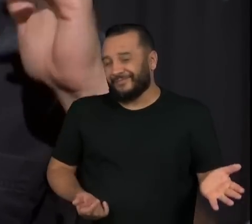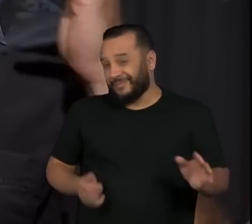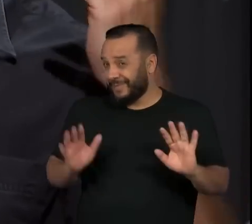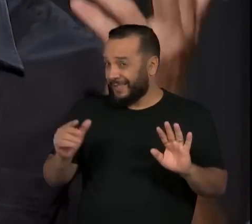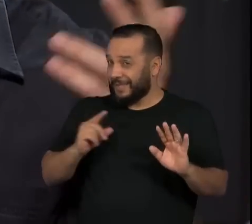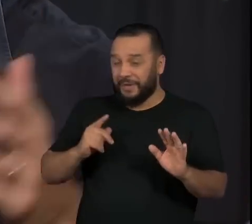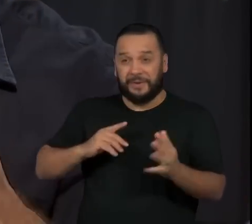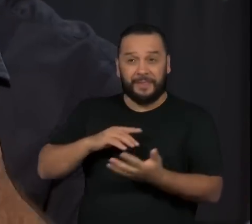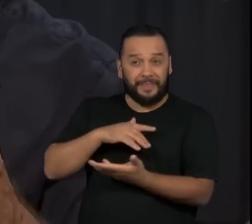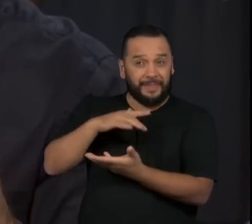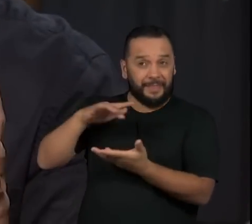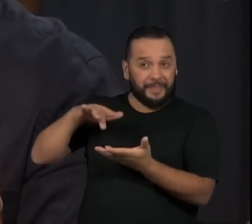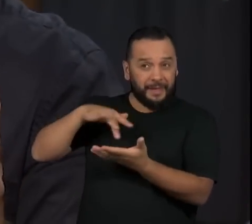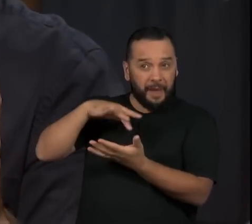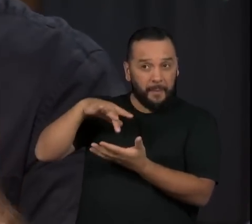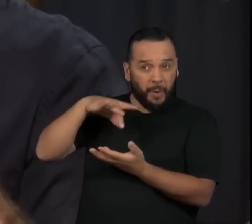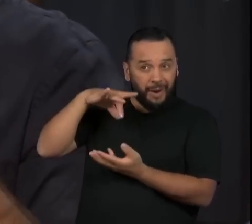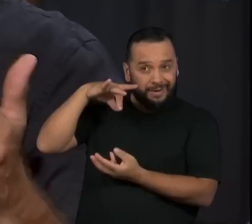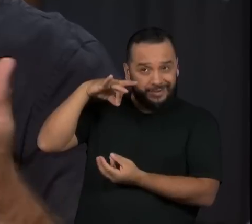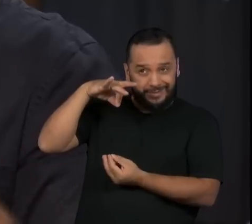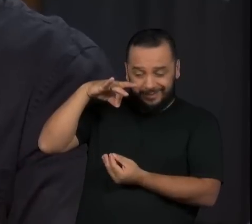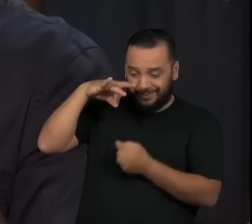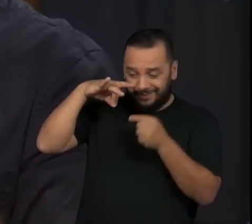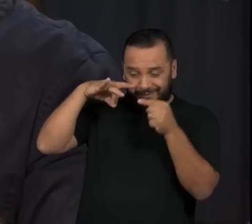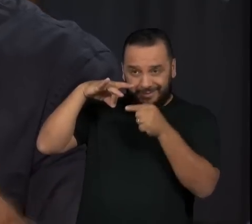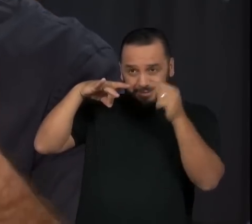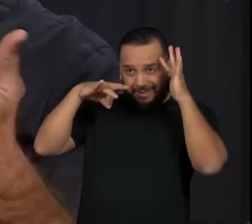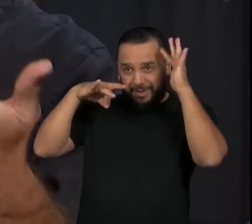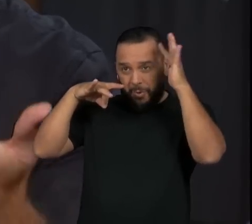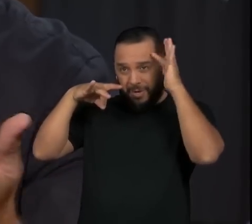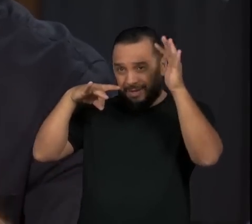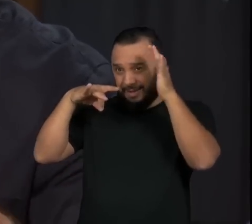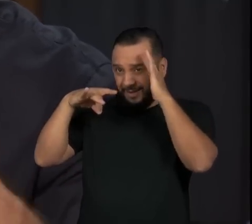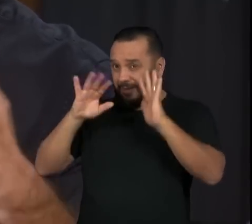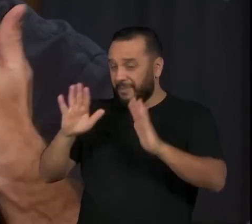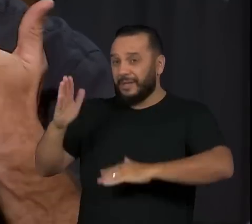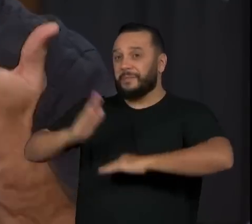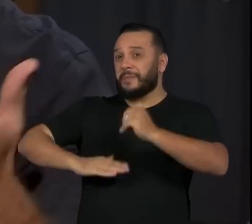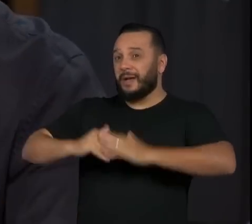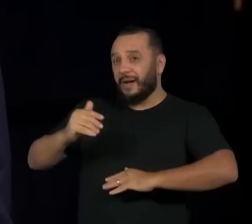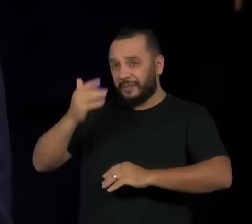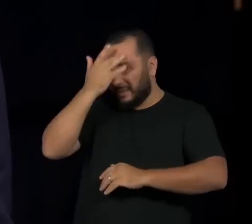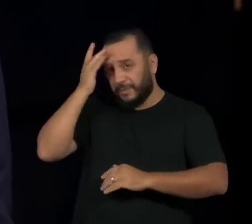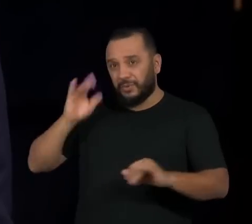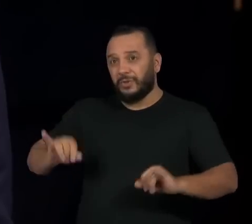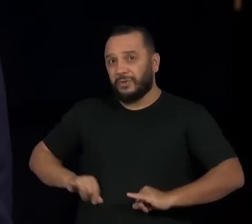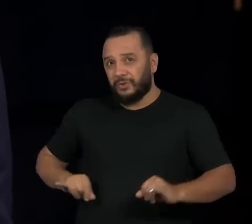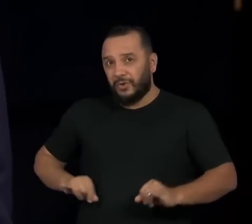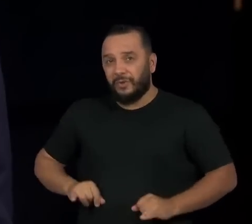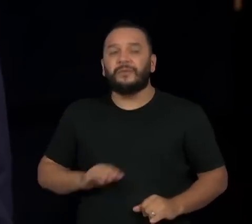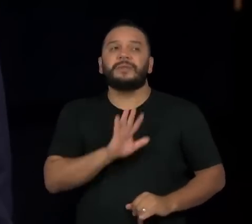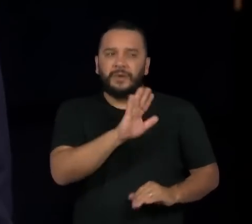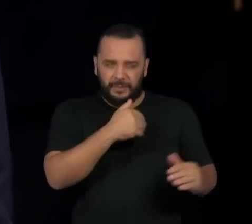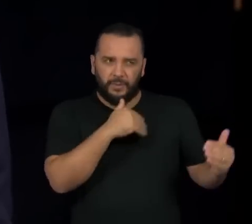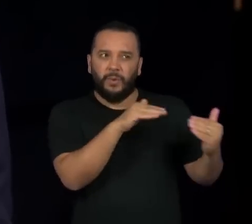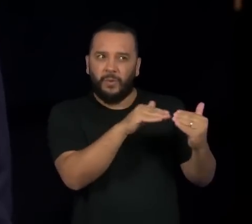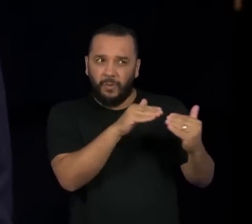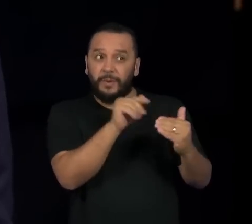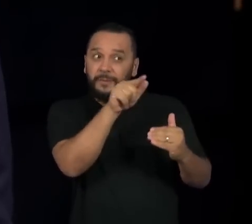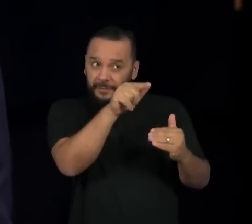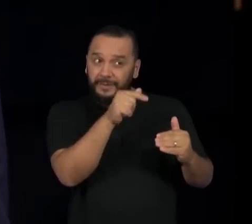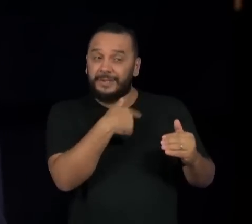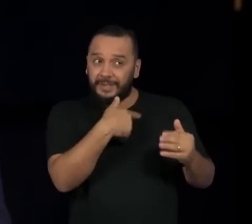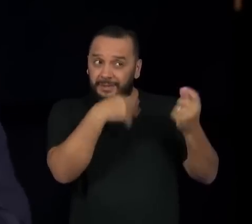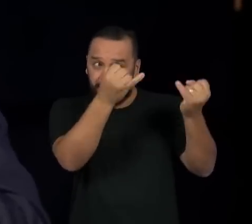em tese, mas na prática é um país onde as pessoas sofrem muito, onde as pessoas são aí a condenadas. gente concorda. É que você propôs a